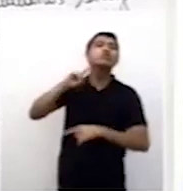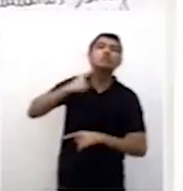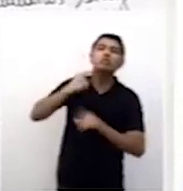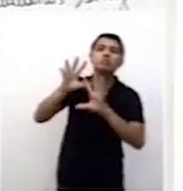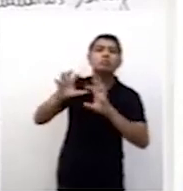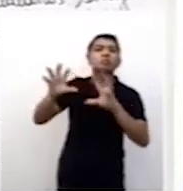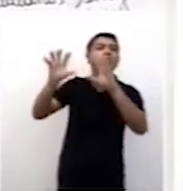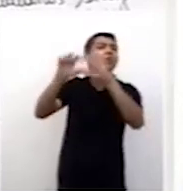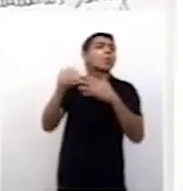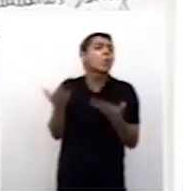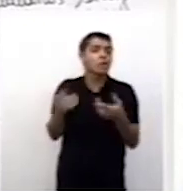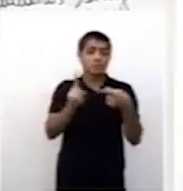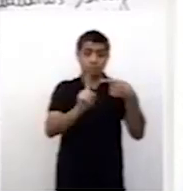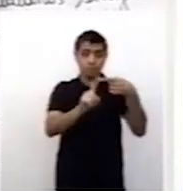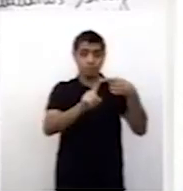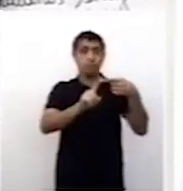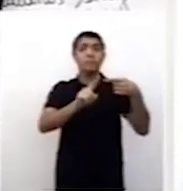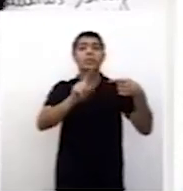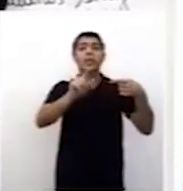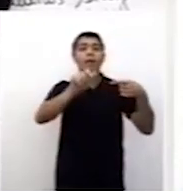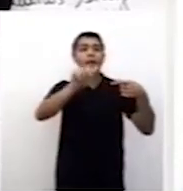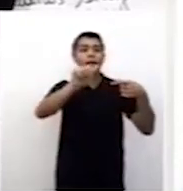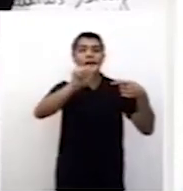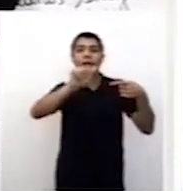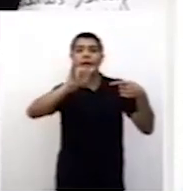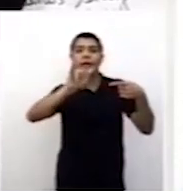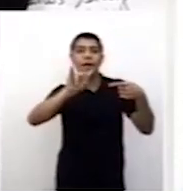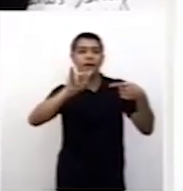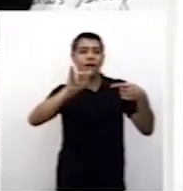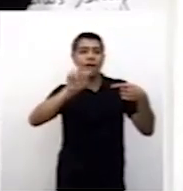Jússi? Isso. Air, atmosphere